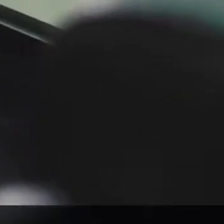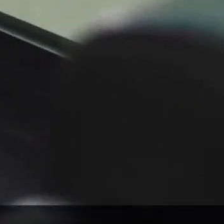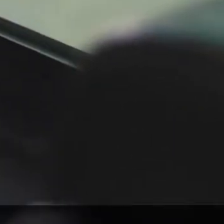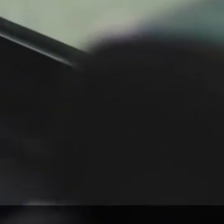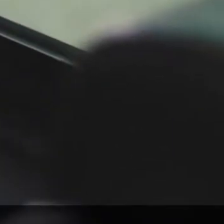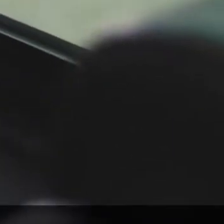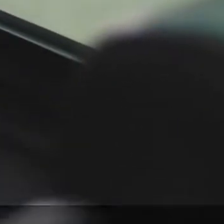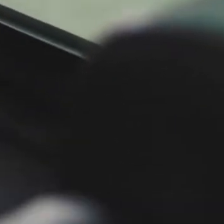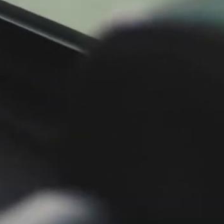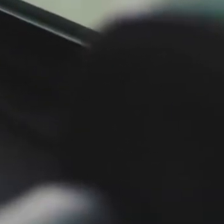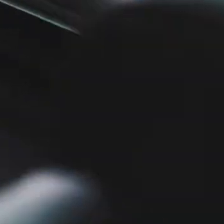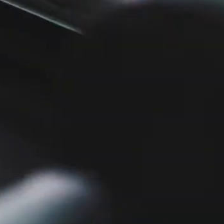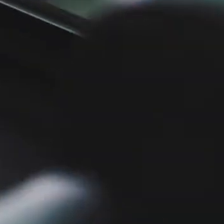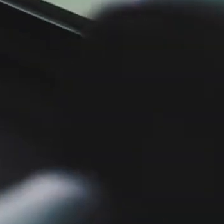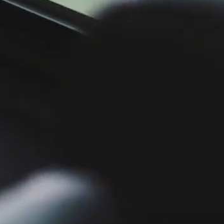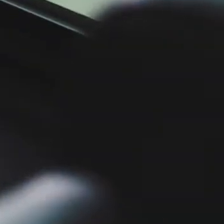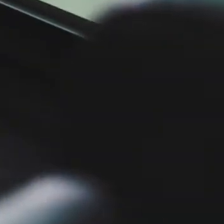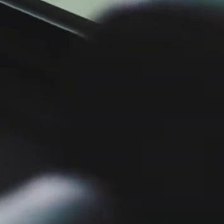Vejam só.